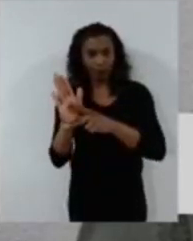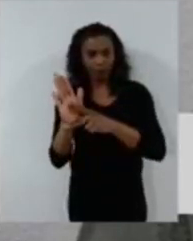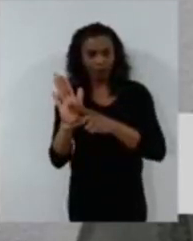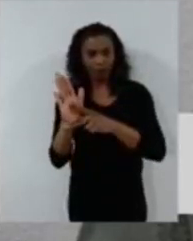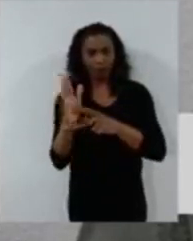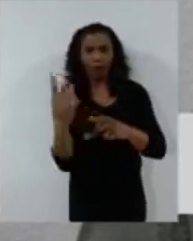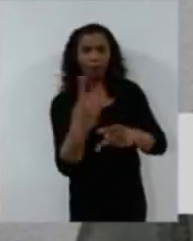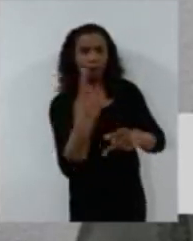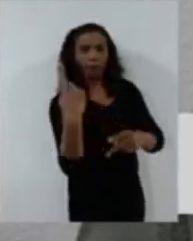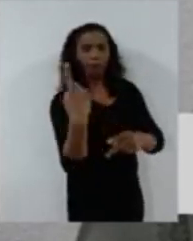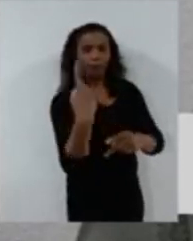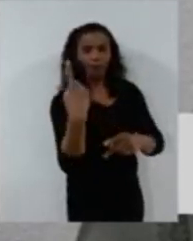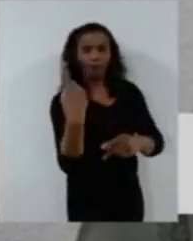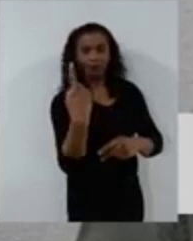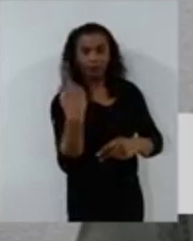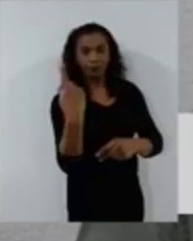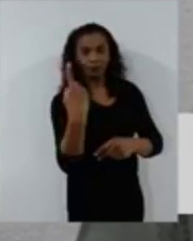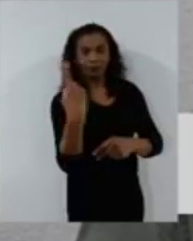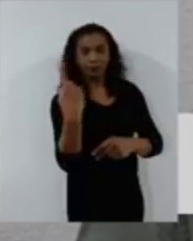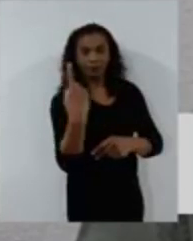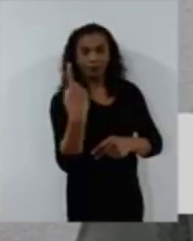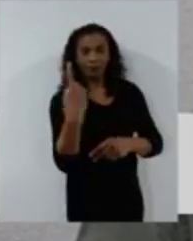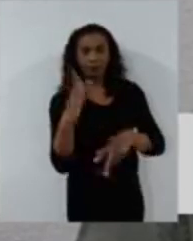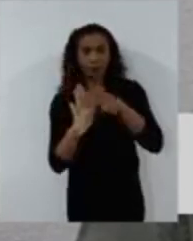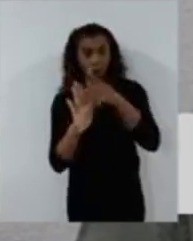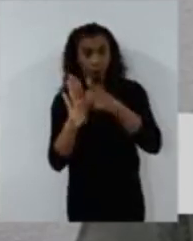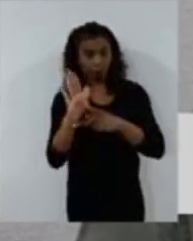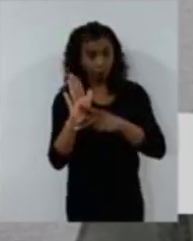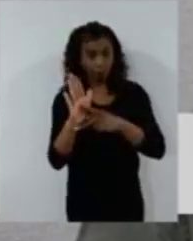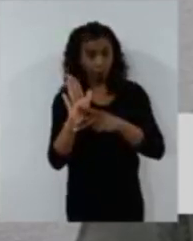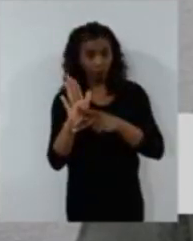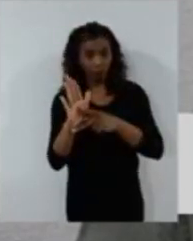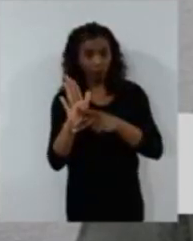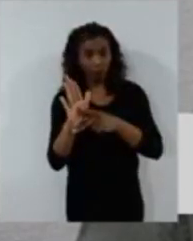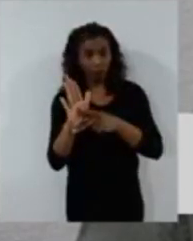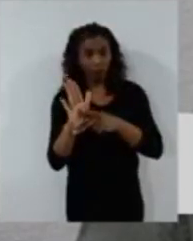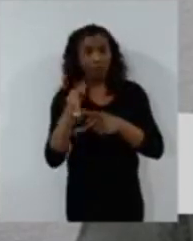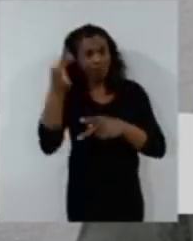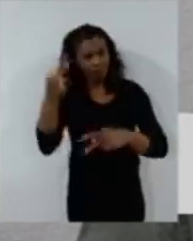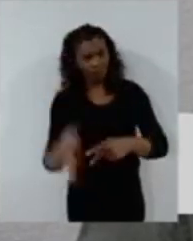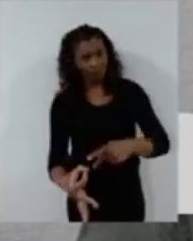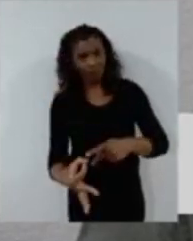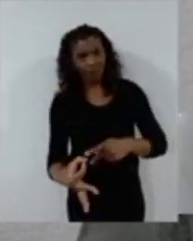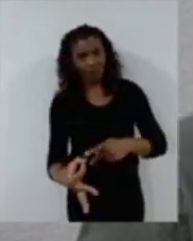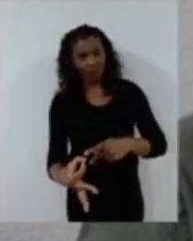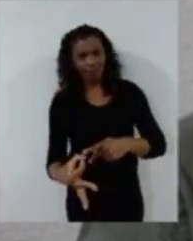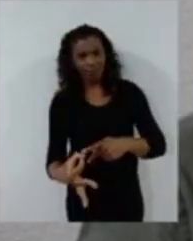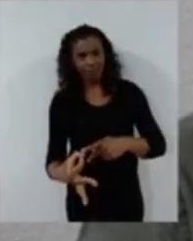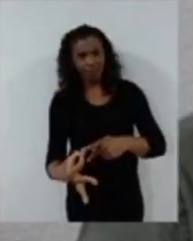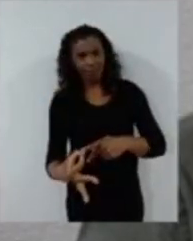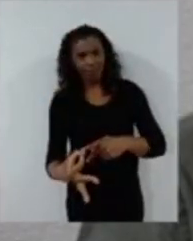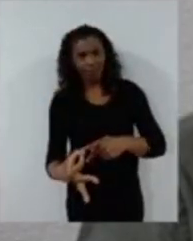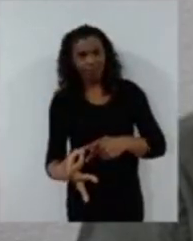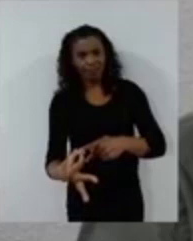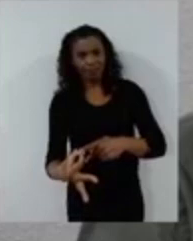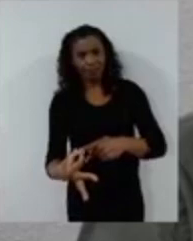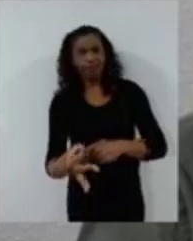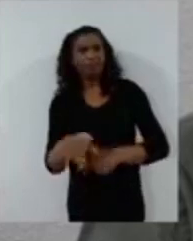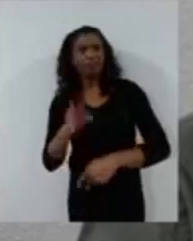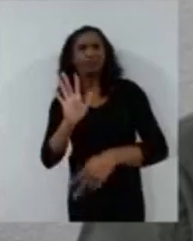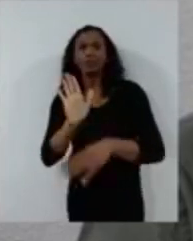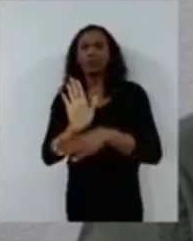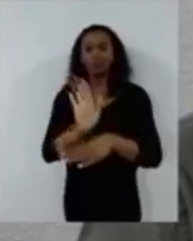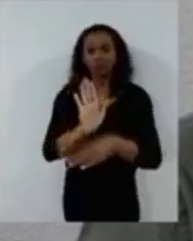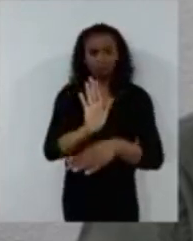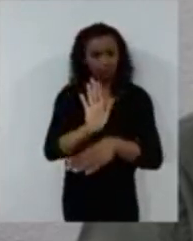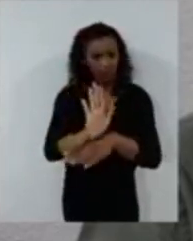pioneiro, é um projeto que eu tenho certeza que será uma ferramenta que vai desafogar